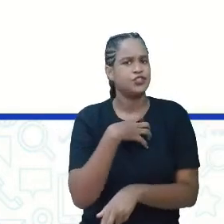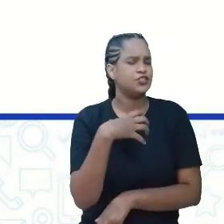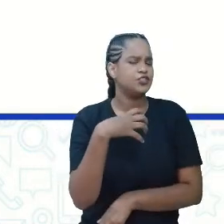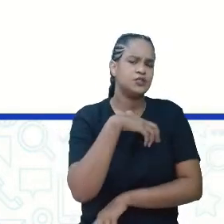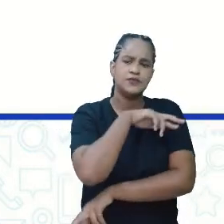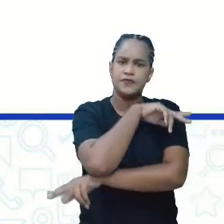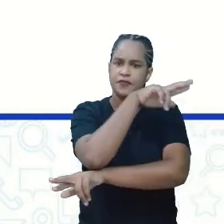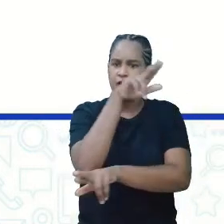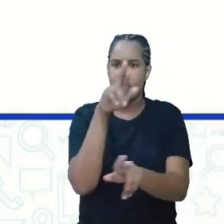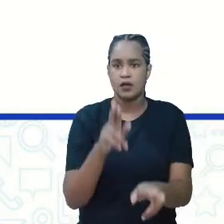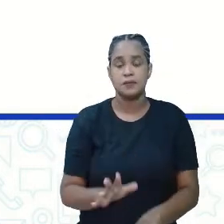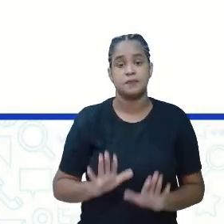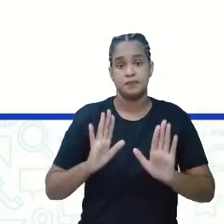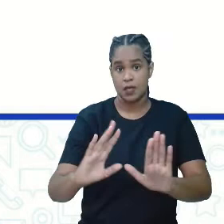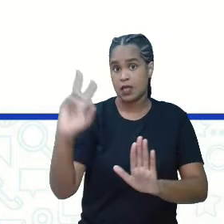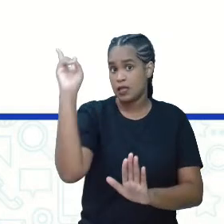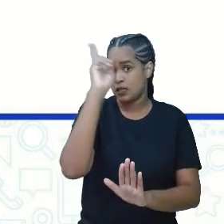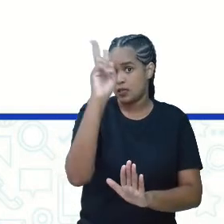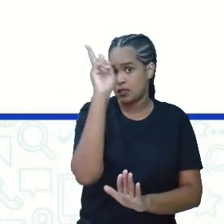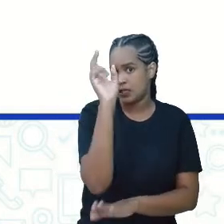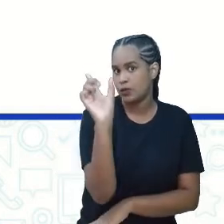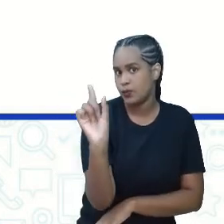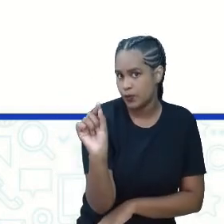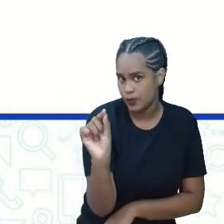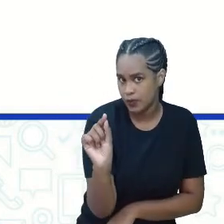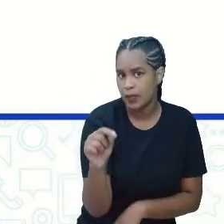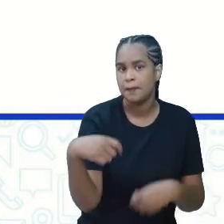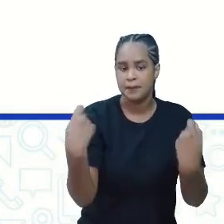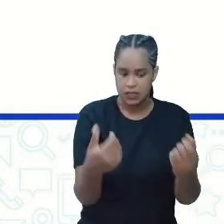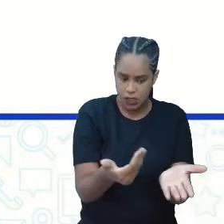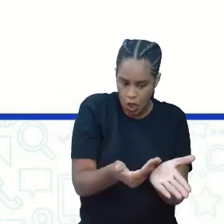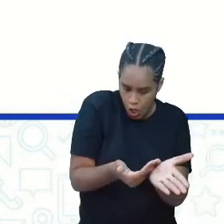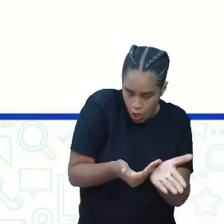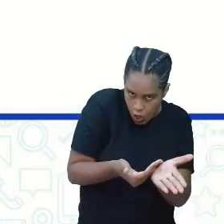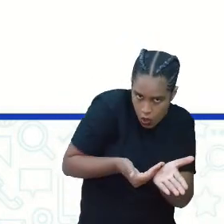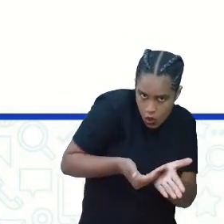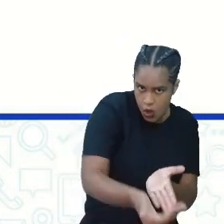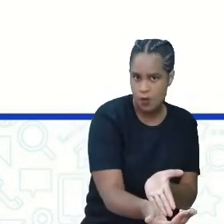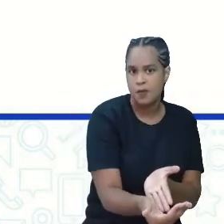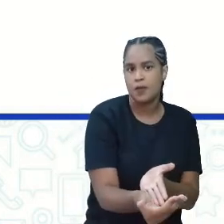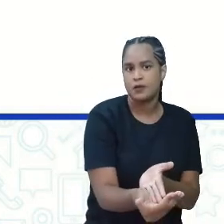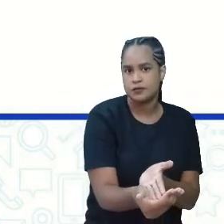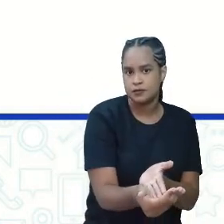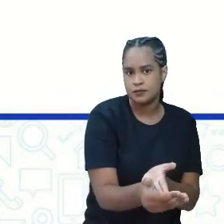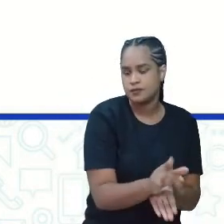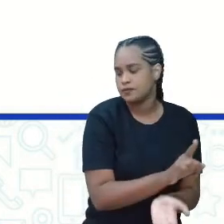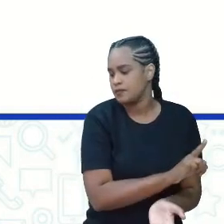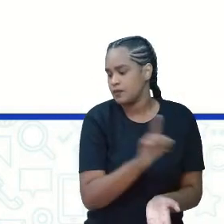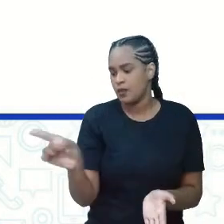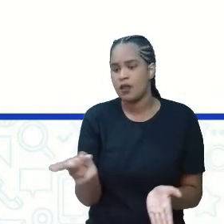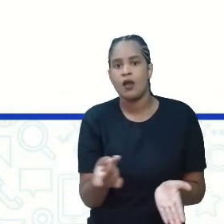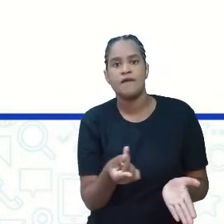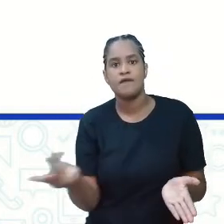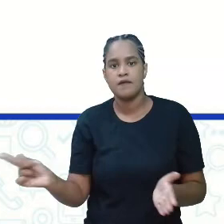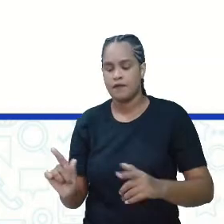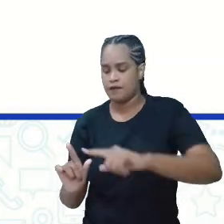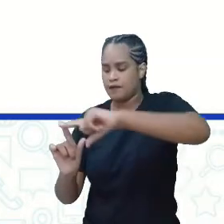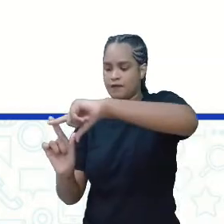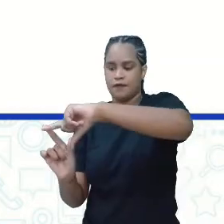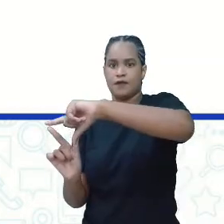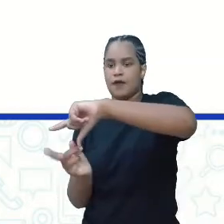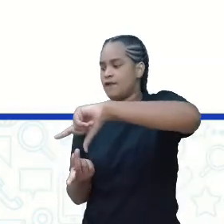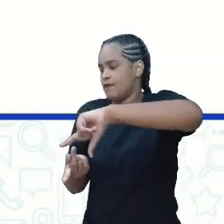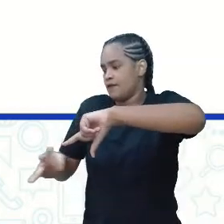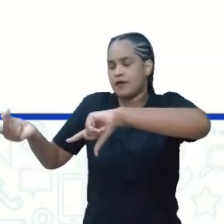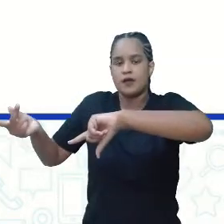gente? Mas, lembre sempre disso. Tem que ter um comecinho, tá bom? E na outra extremidade você coloca a seta.